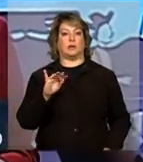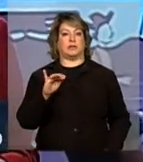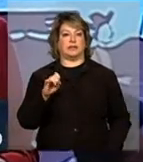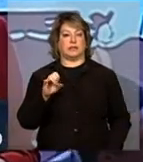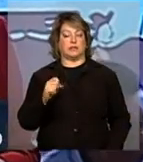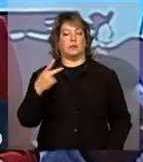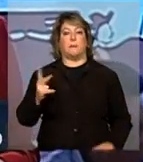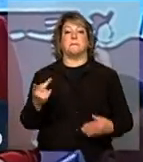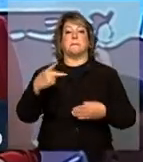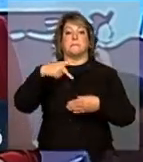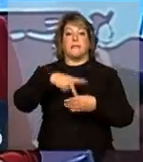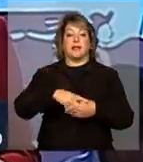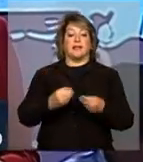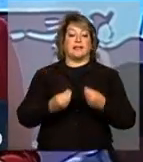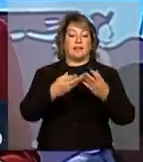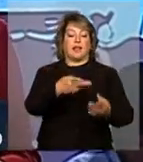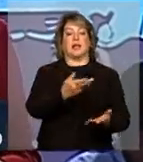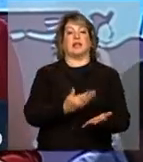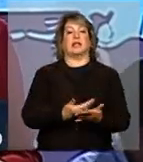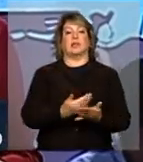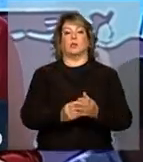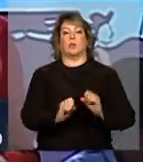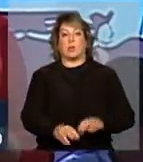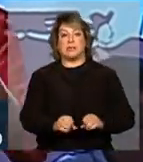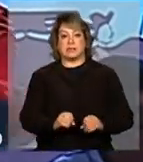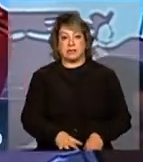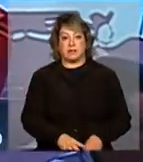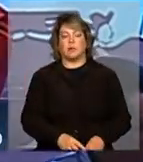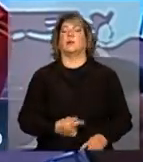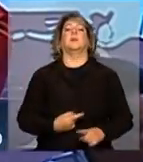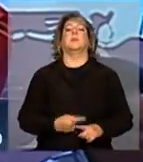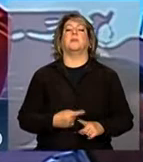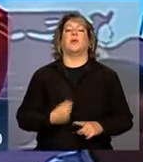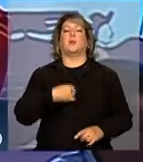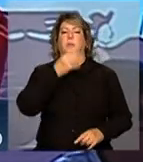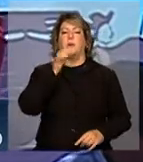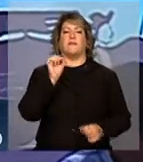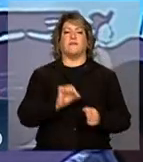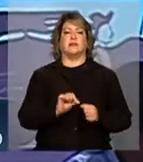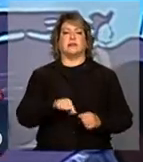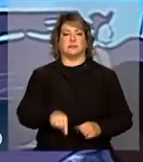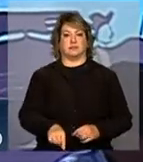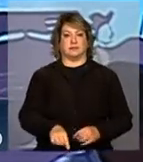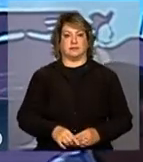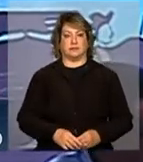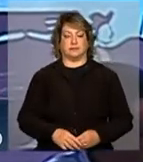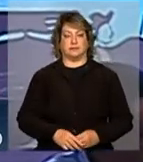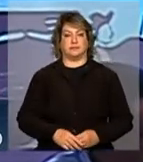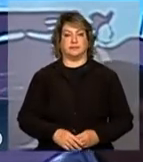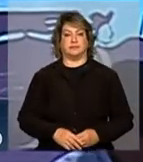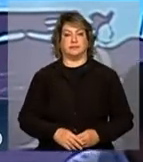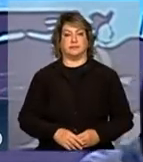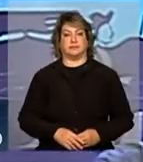petróleo para a educação. Por que que eu propus isso?